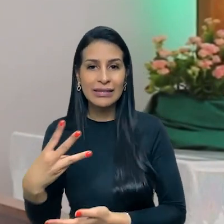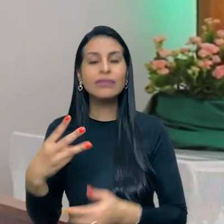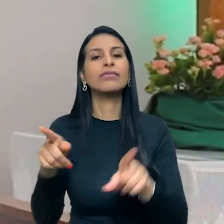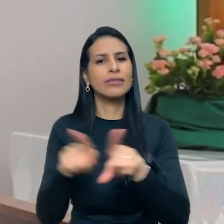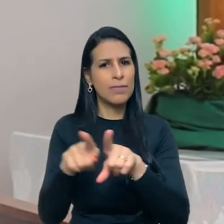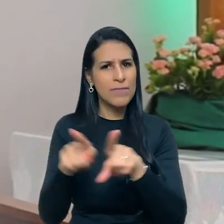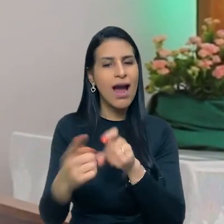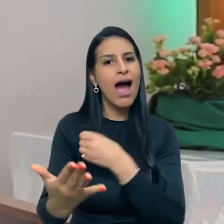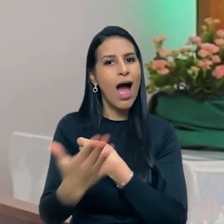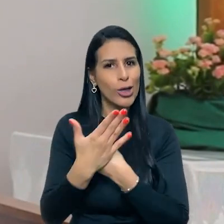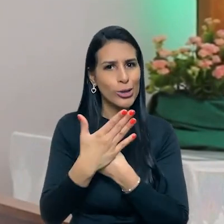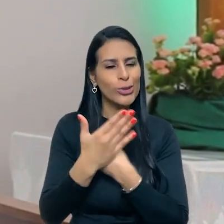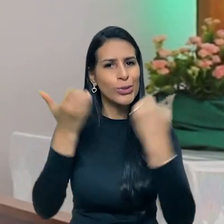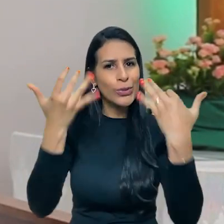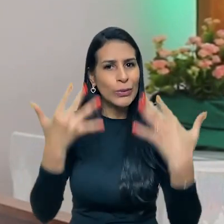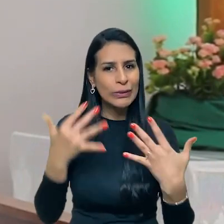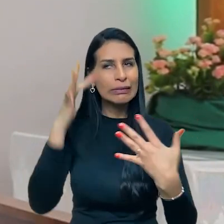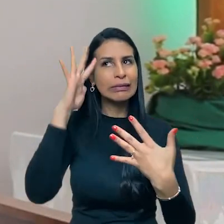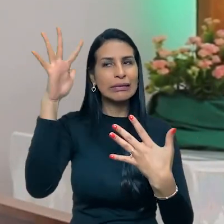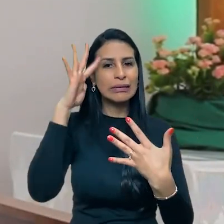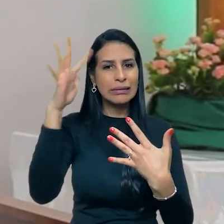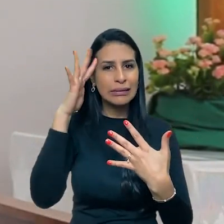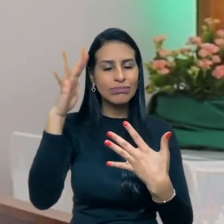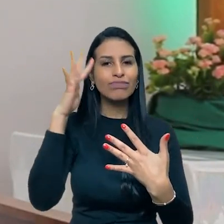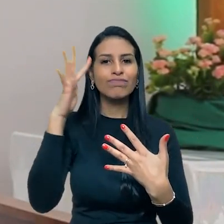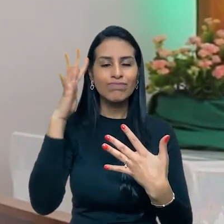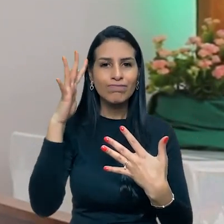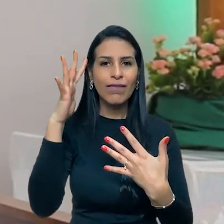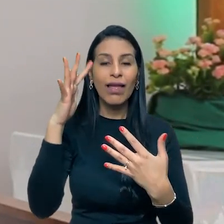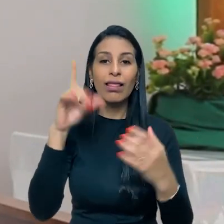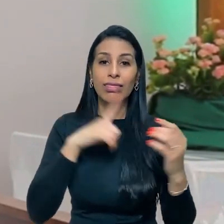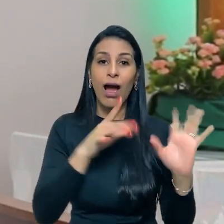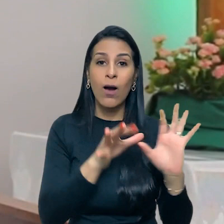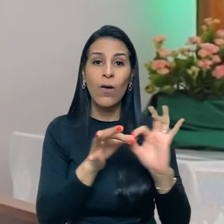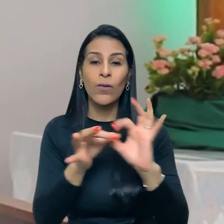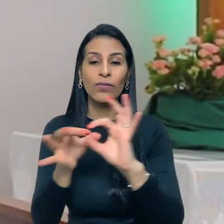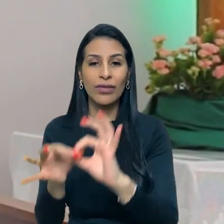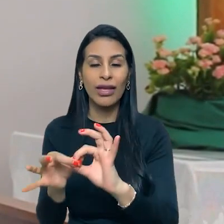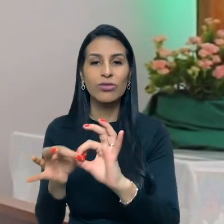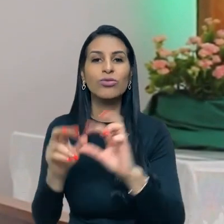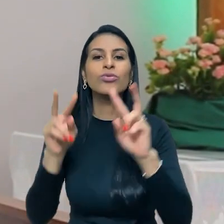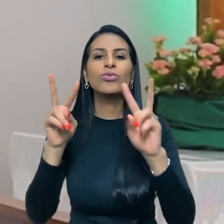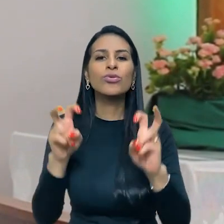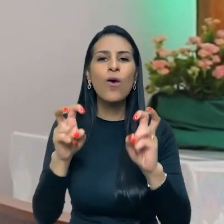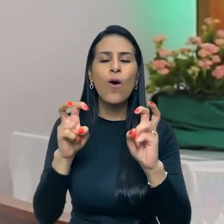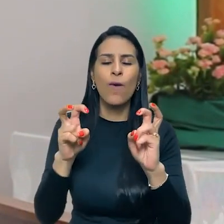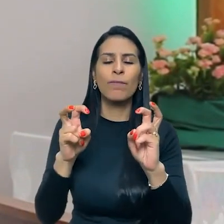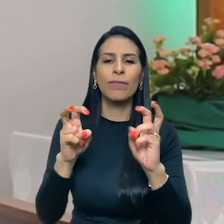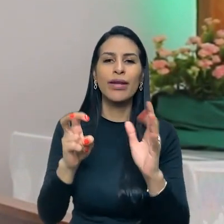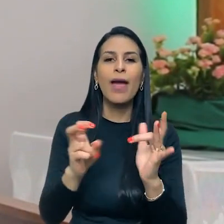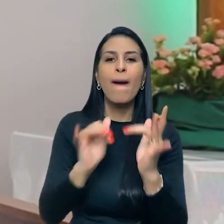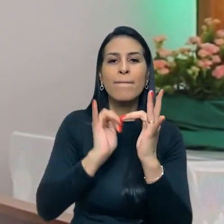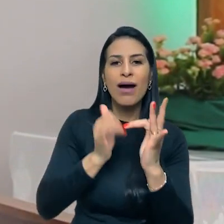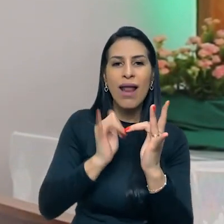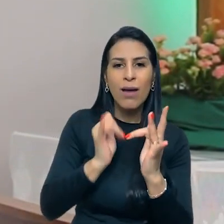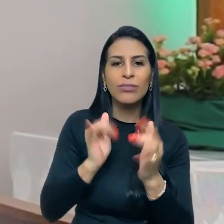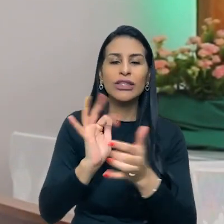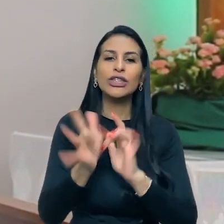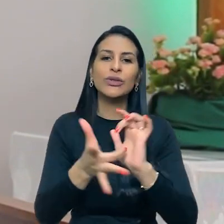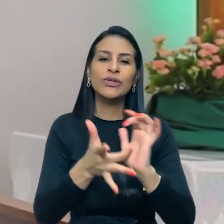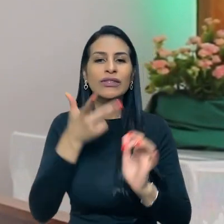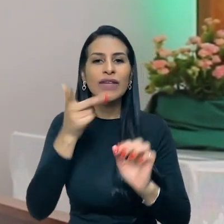nos ajudam a refletir. Está no contexto da parábola que Jesus conta sobre um administrador